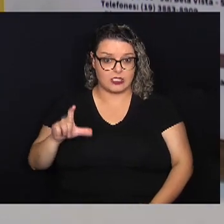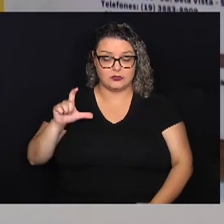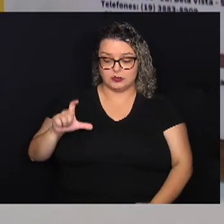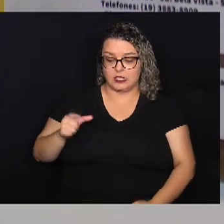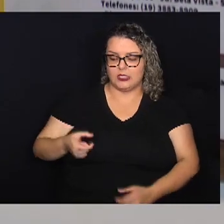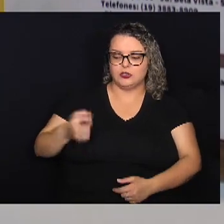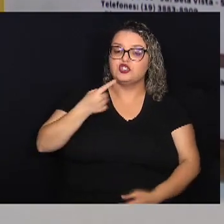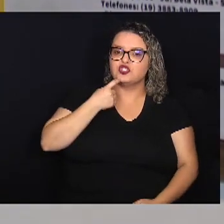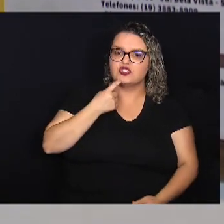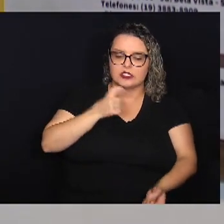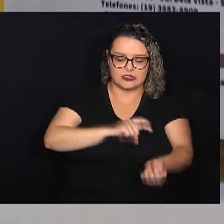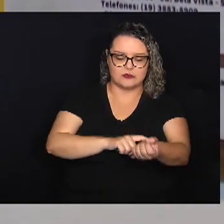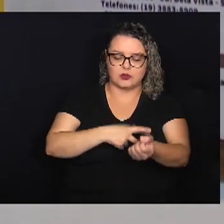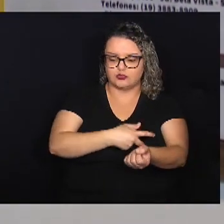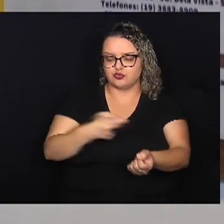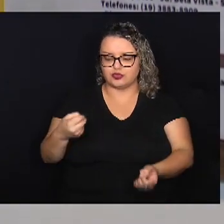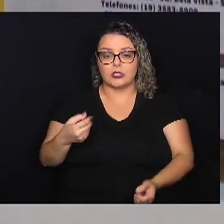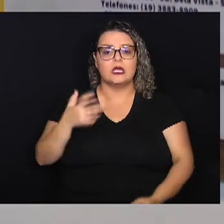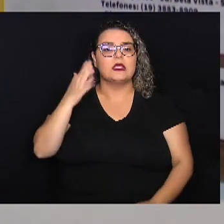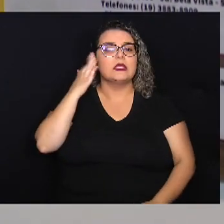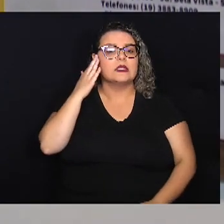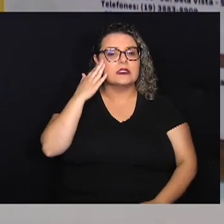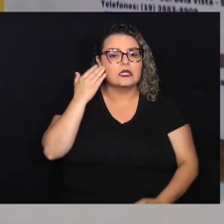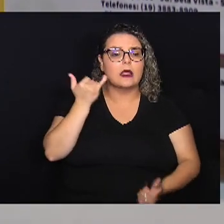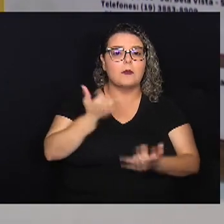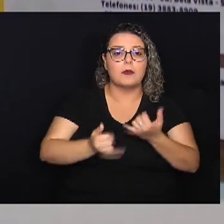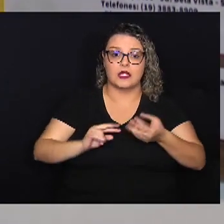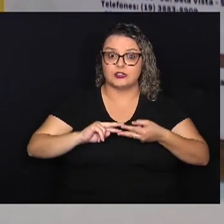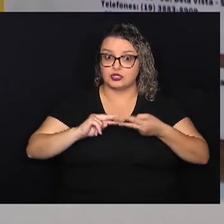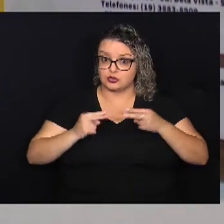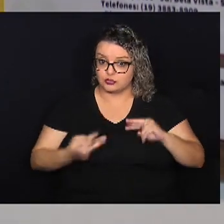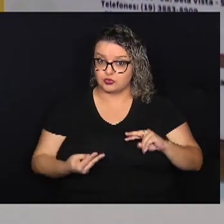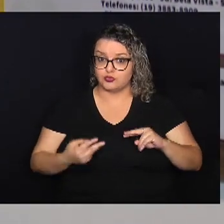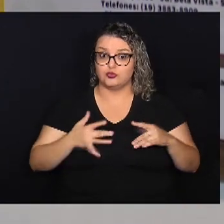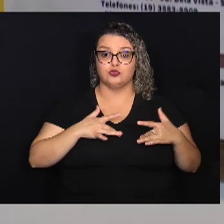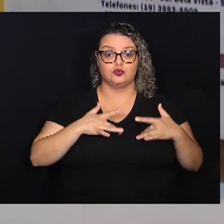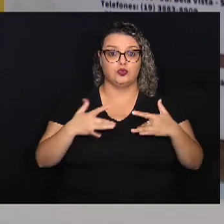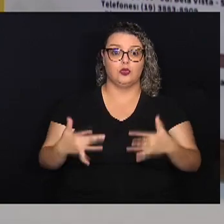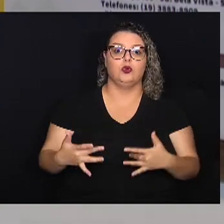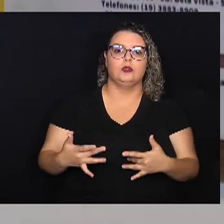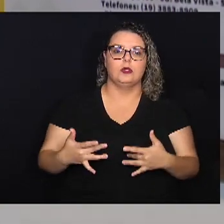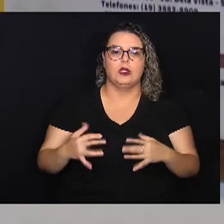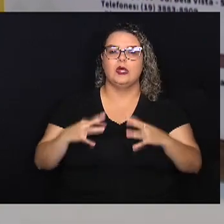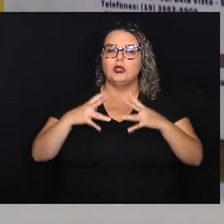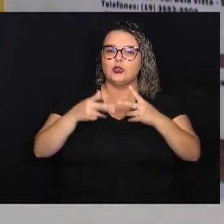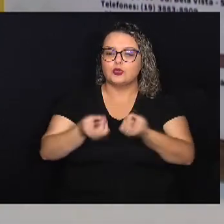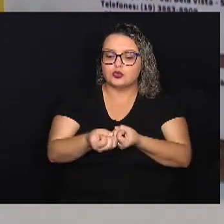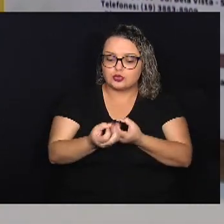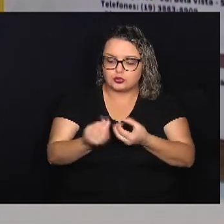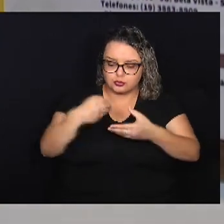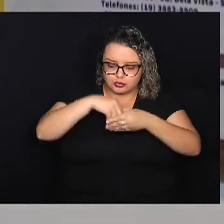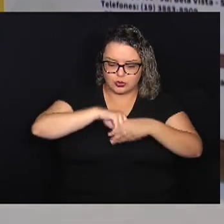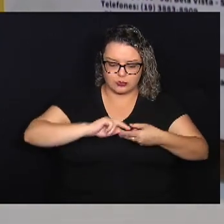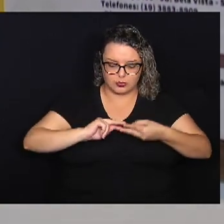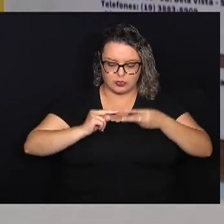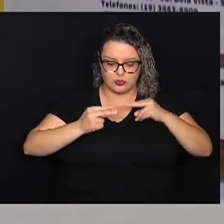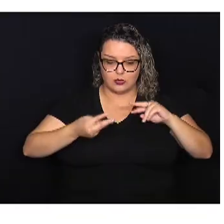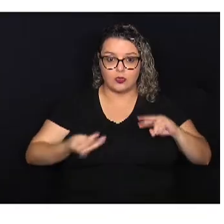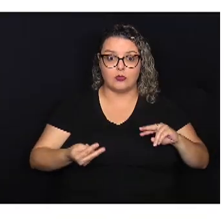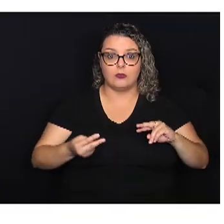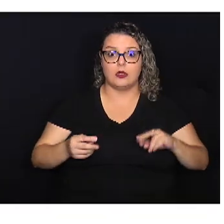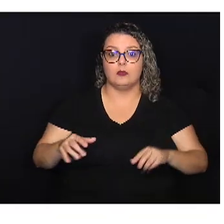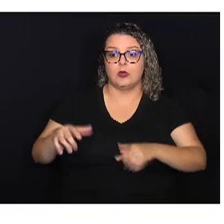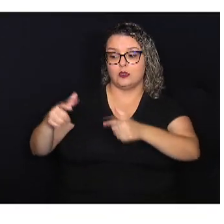como objetivo a gente entender parte do DNA desse doador. Então, todas essas informações vão para um grande banco de